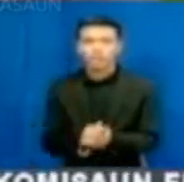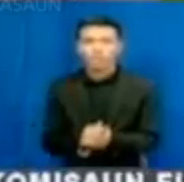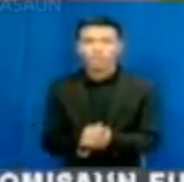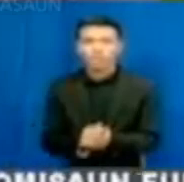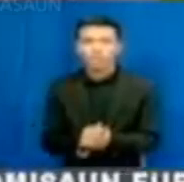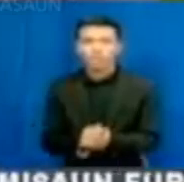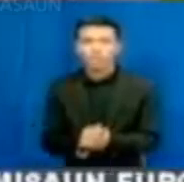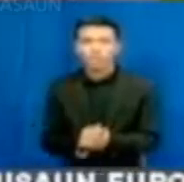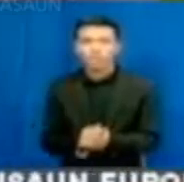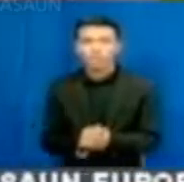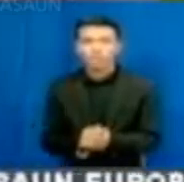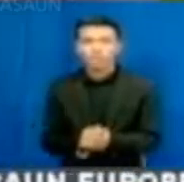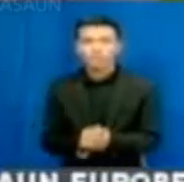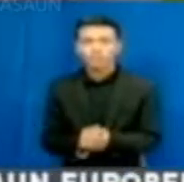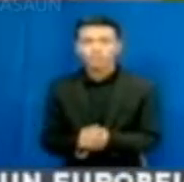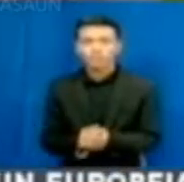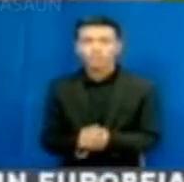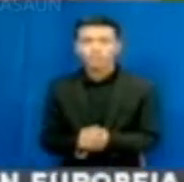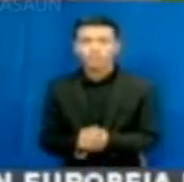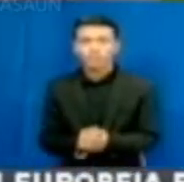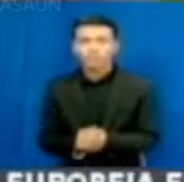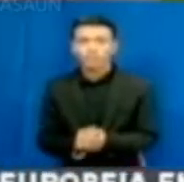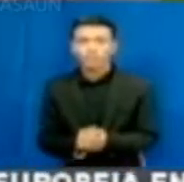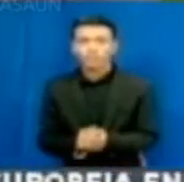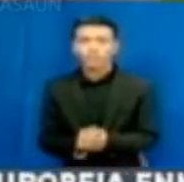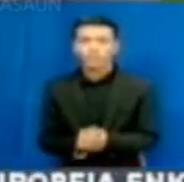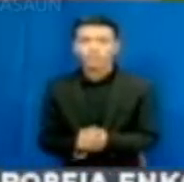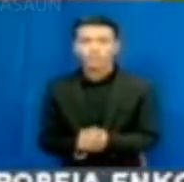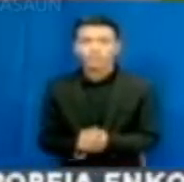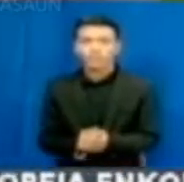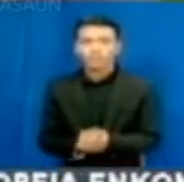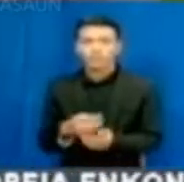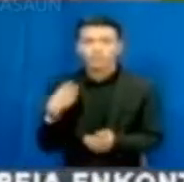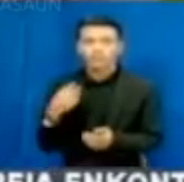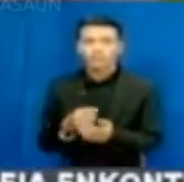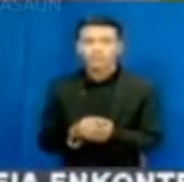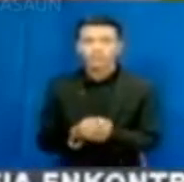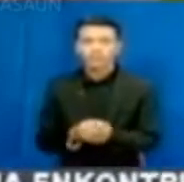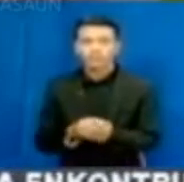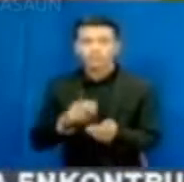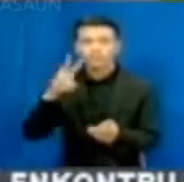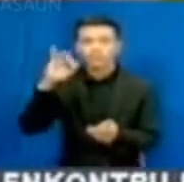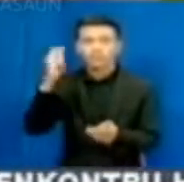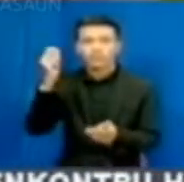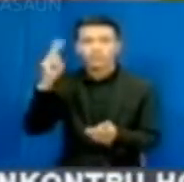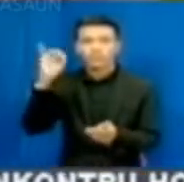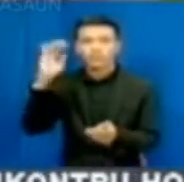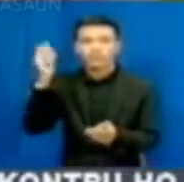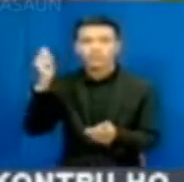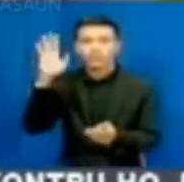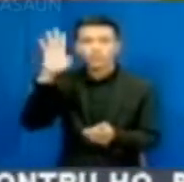neumocócica, neumotropoína, detergente, distribuição de vitamina A, nomos, a